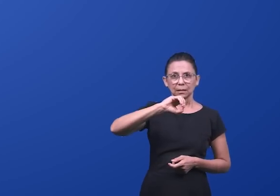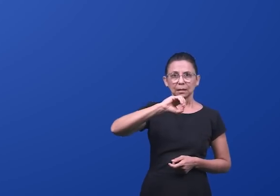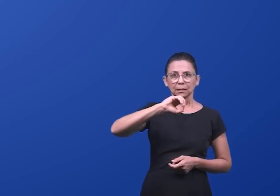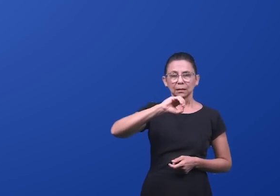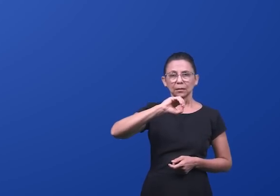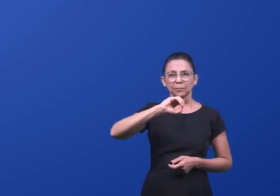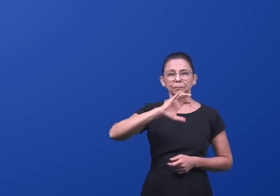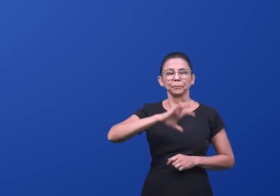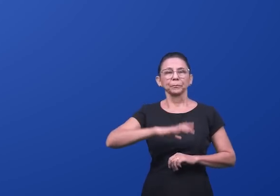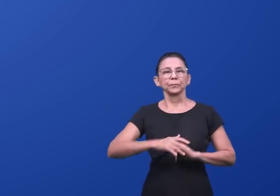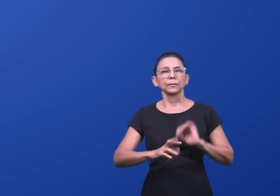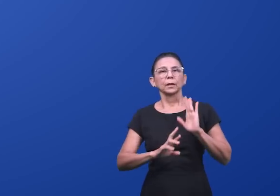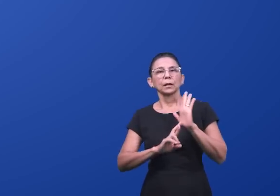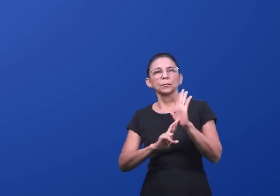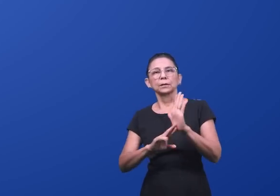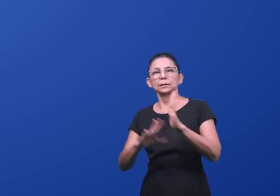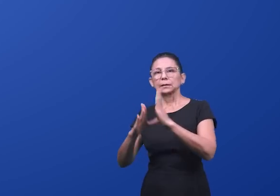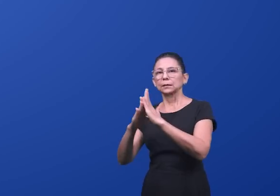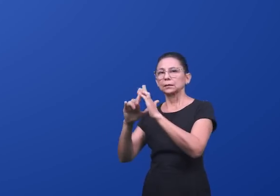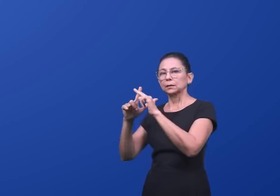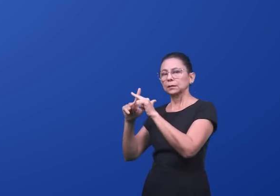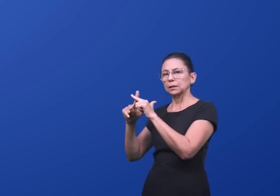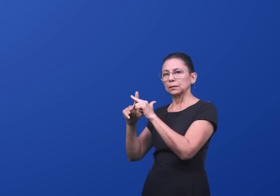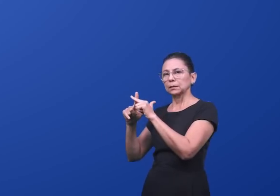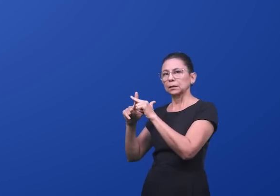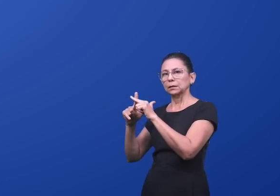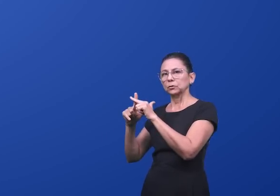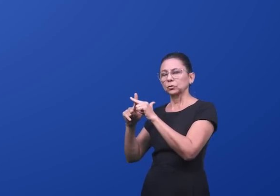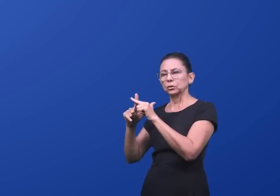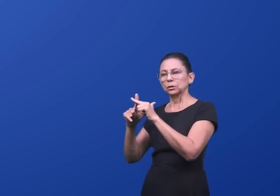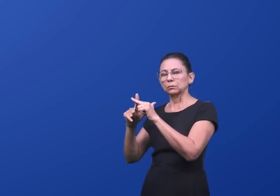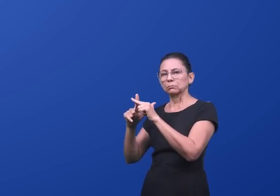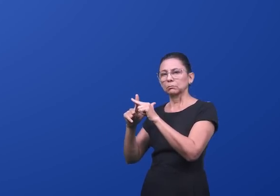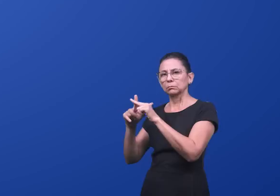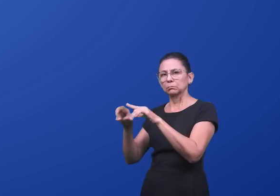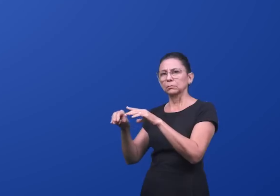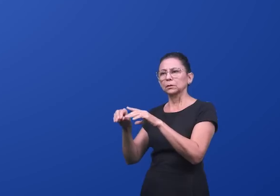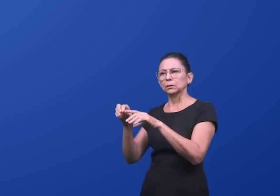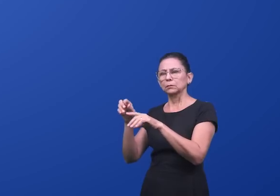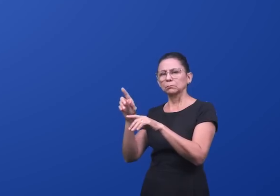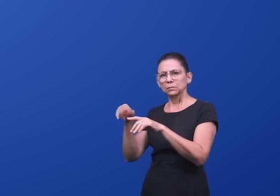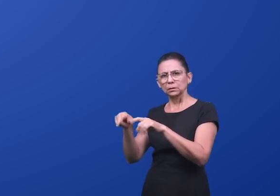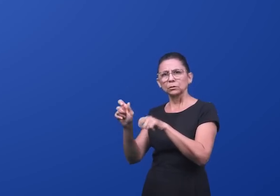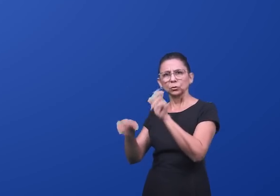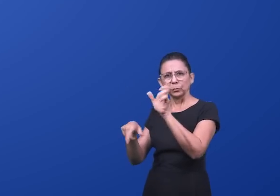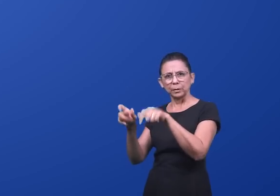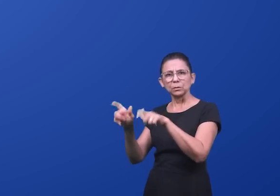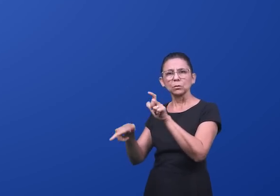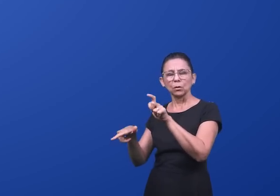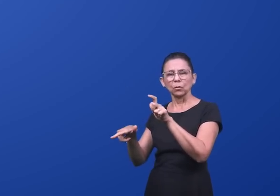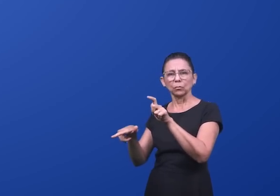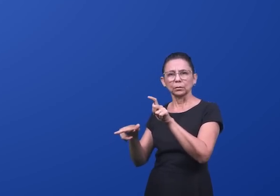número 6 é o número do homem e 60 é múltiplo de 6,